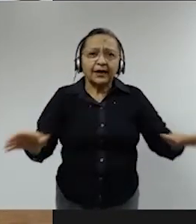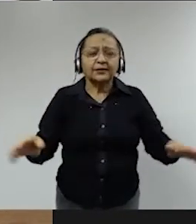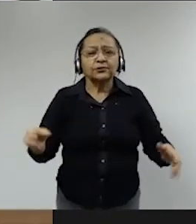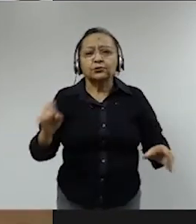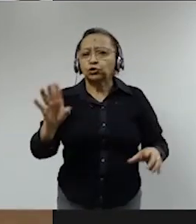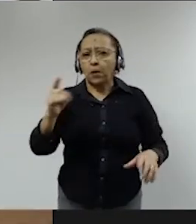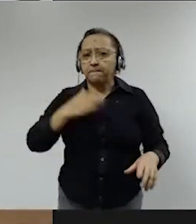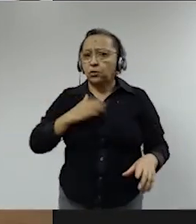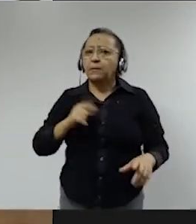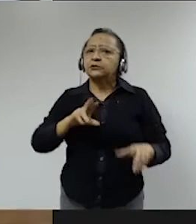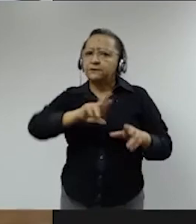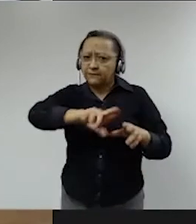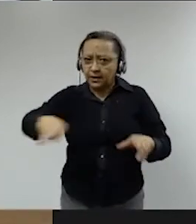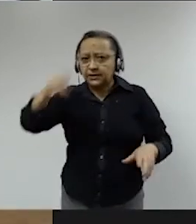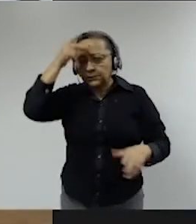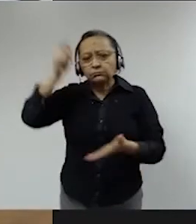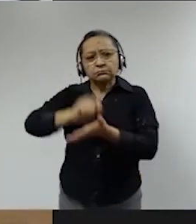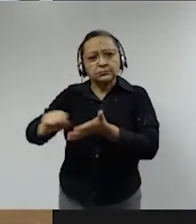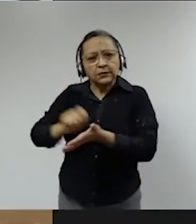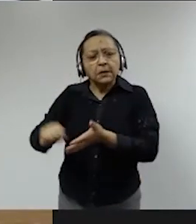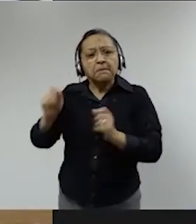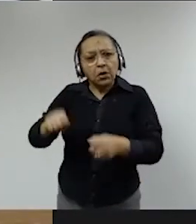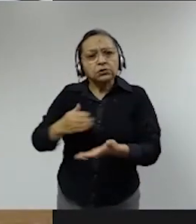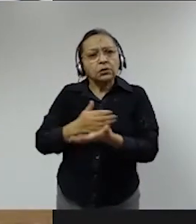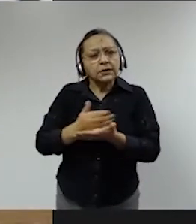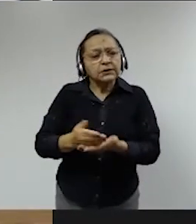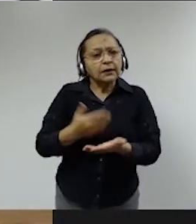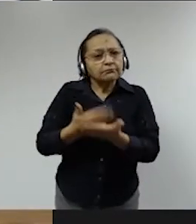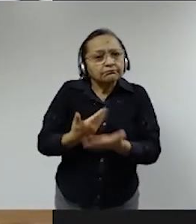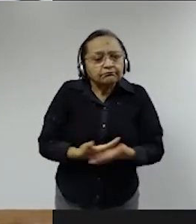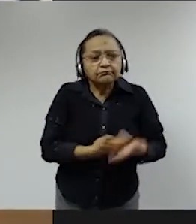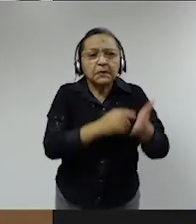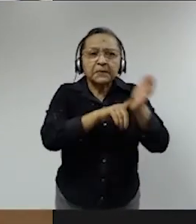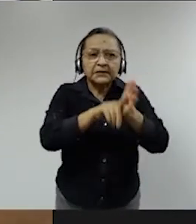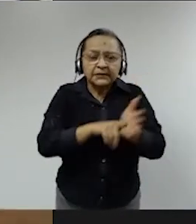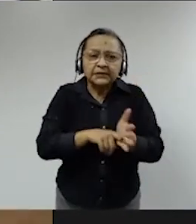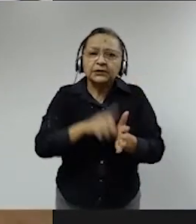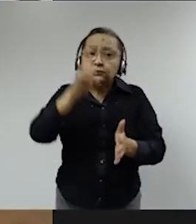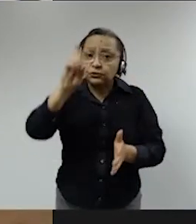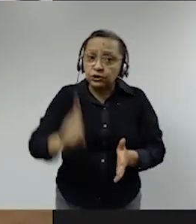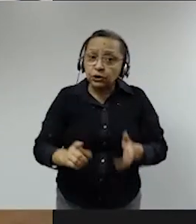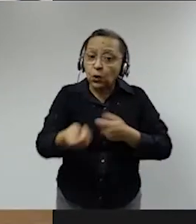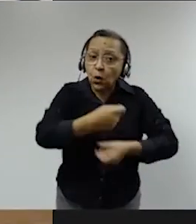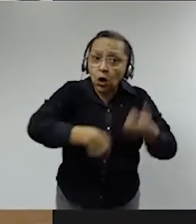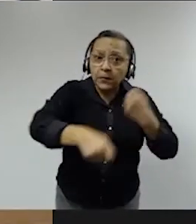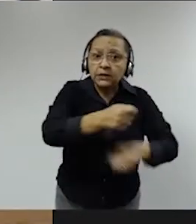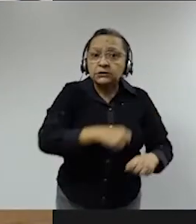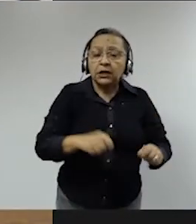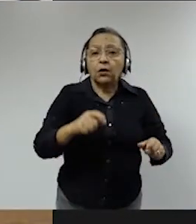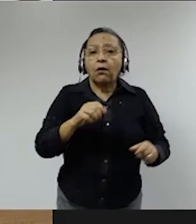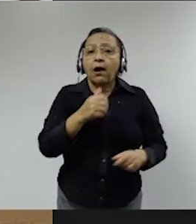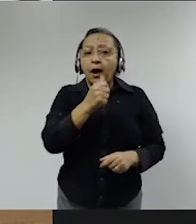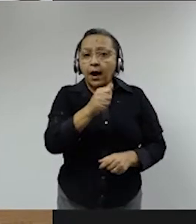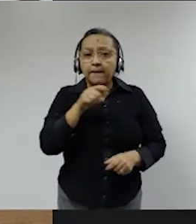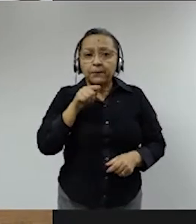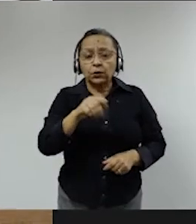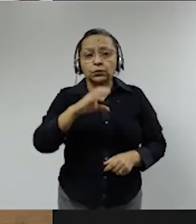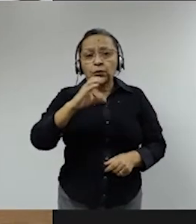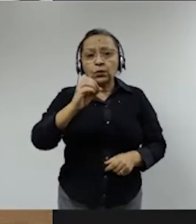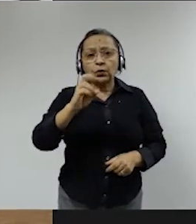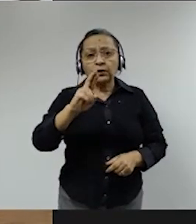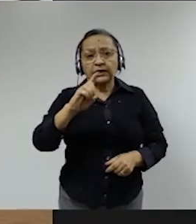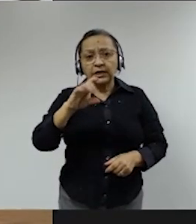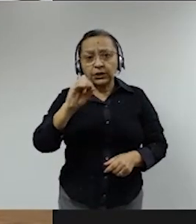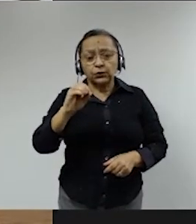autores, e que pode iniciar aí o estudo do direito concorrencial. É A.Cordeiro Macedo, e